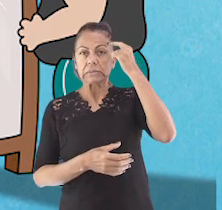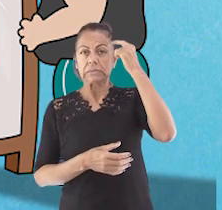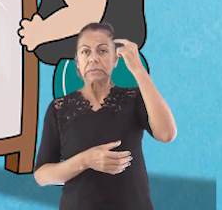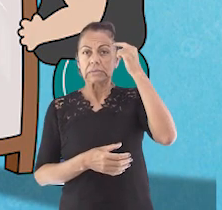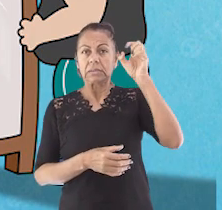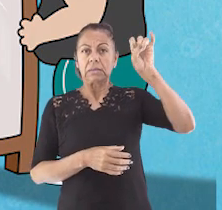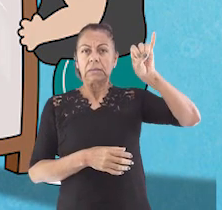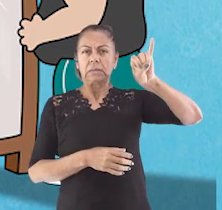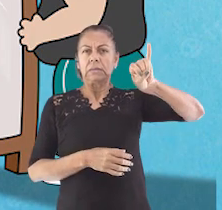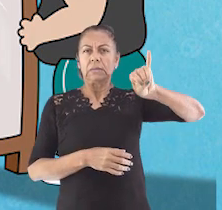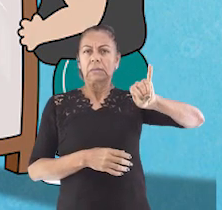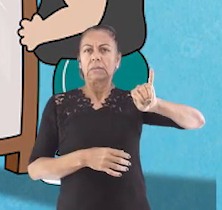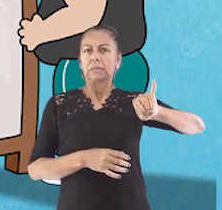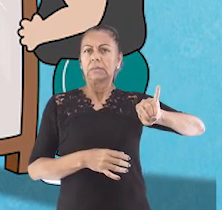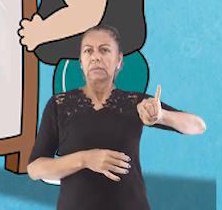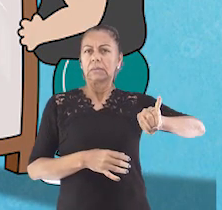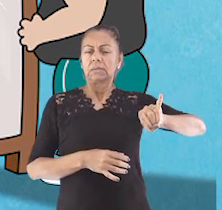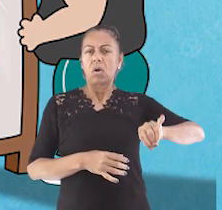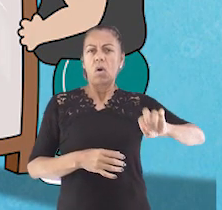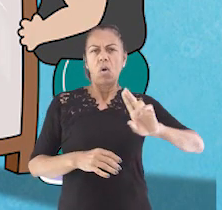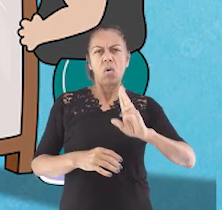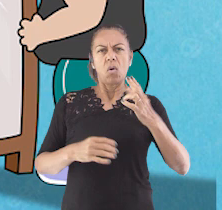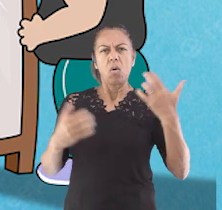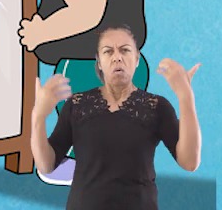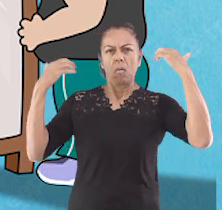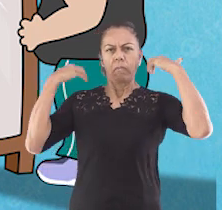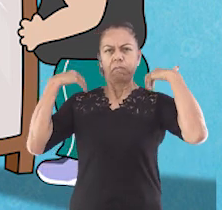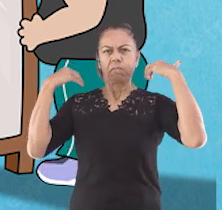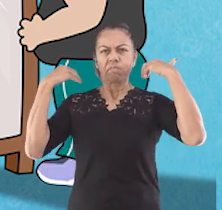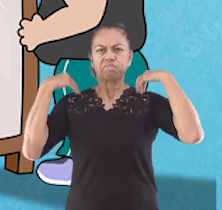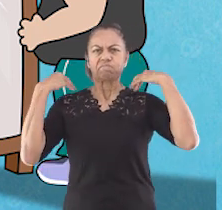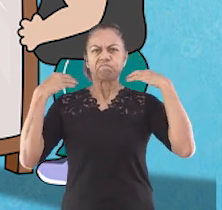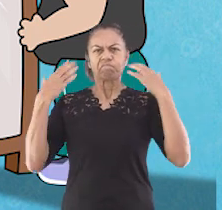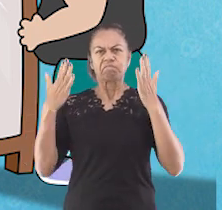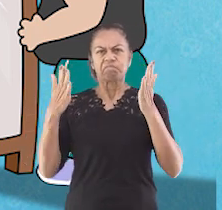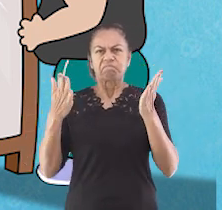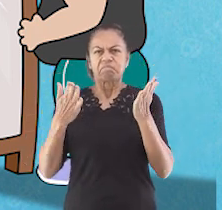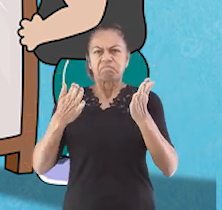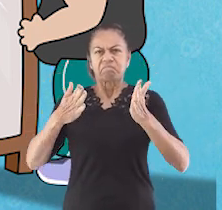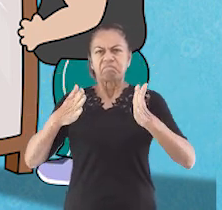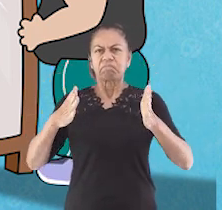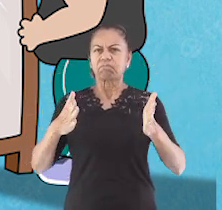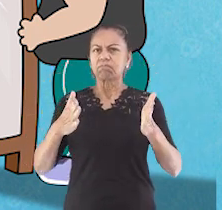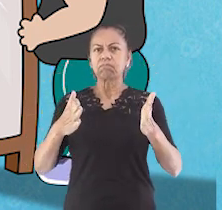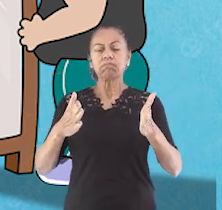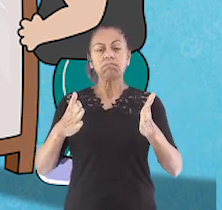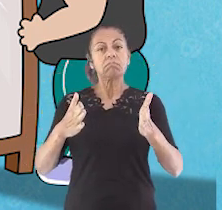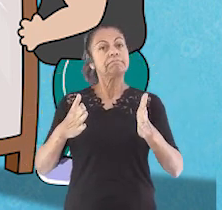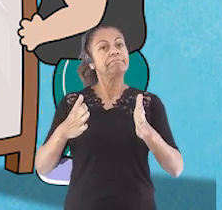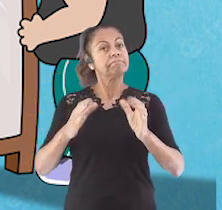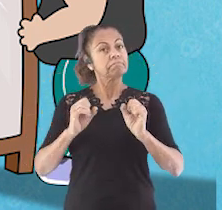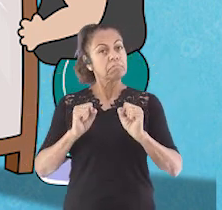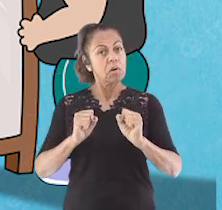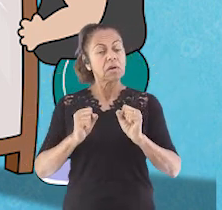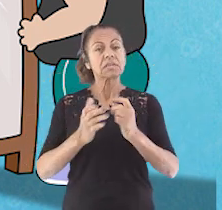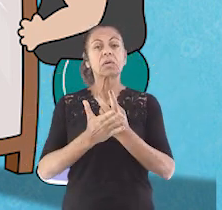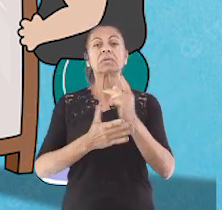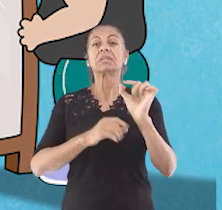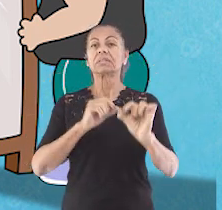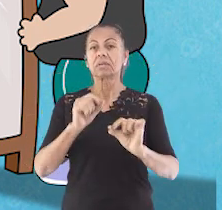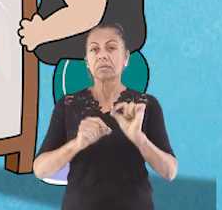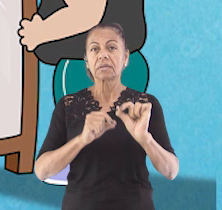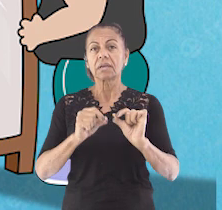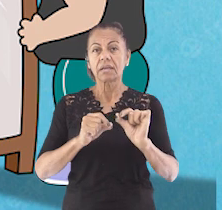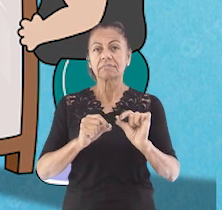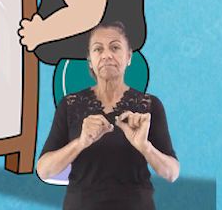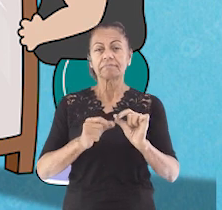busca desenfreada de alcançar um corpo extremamente magro ou extremamente